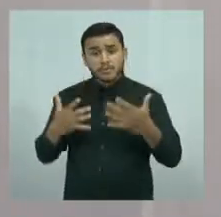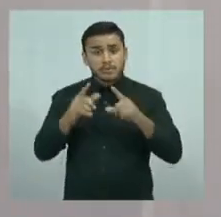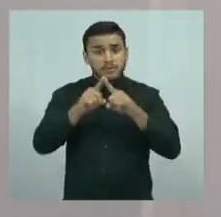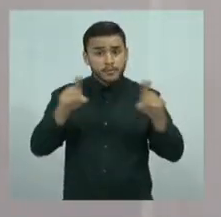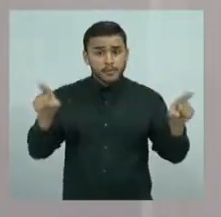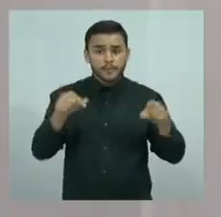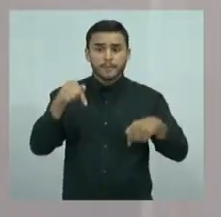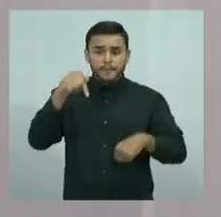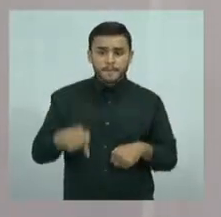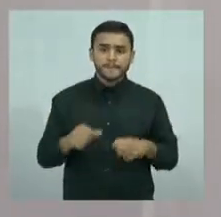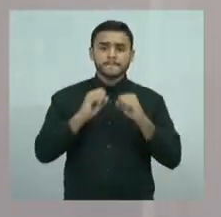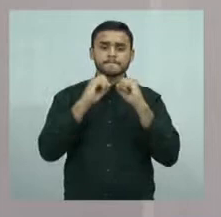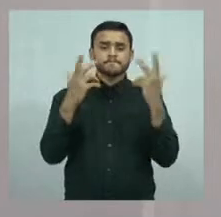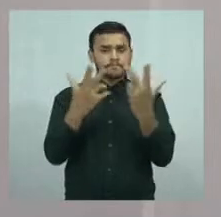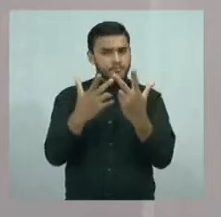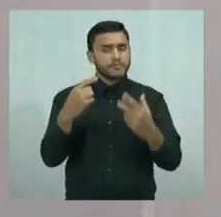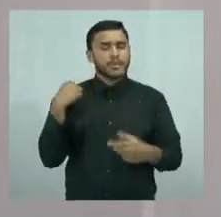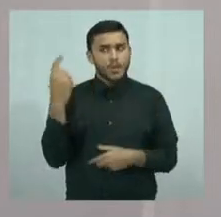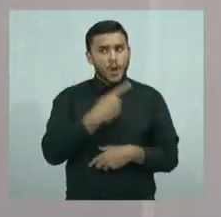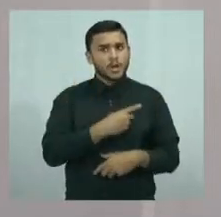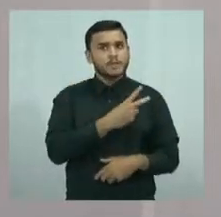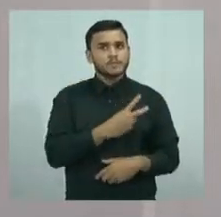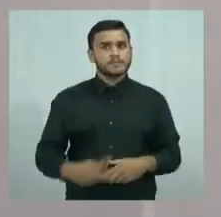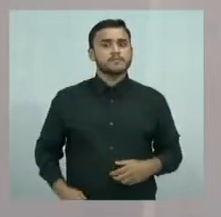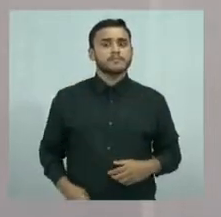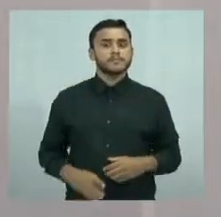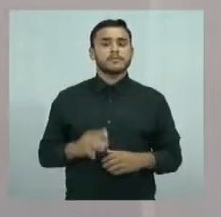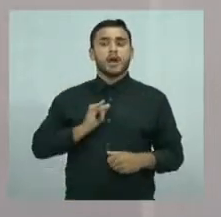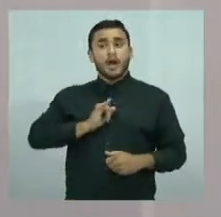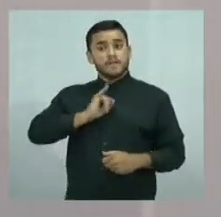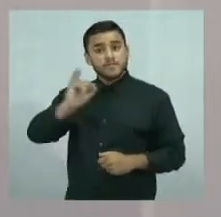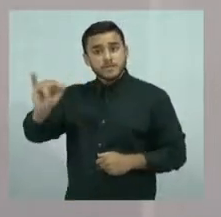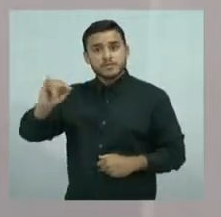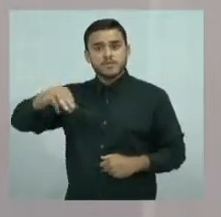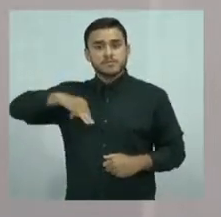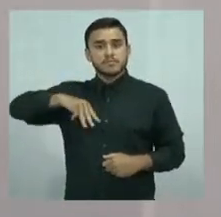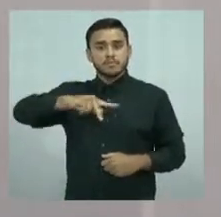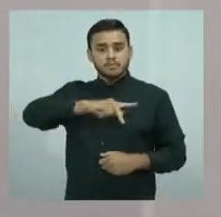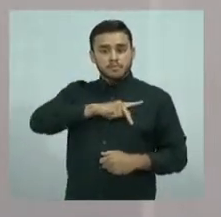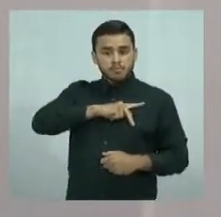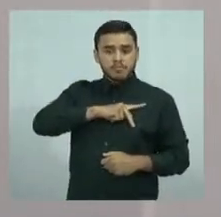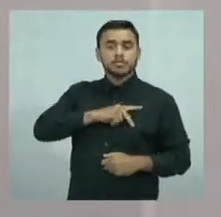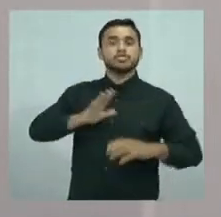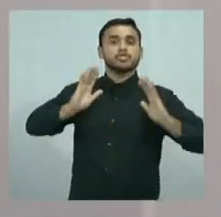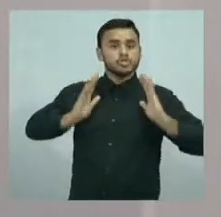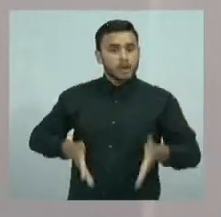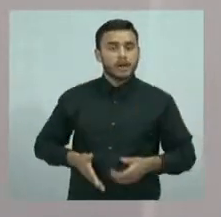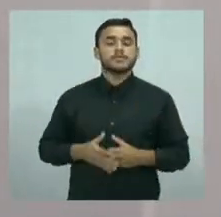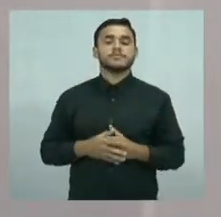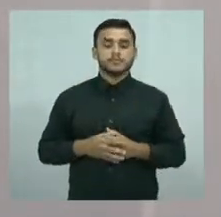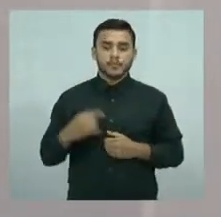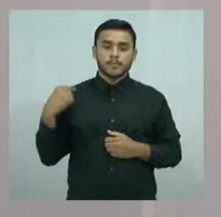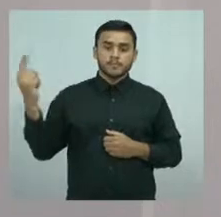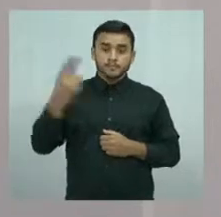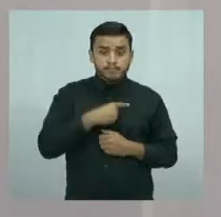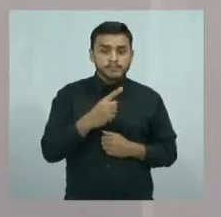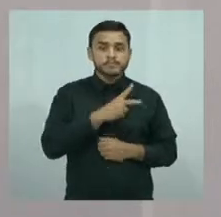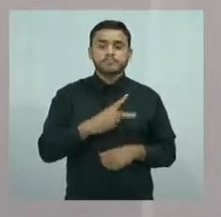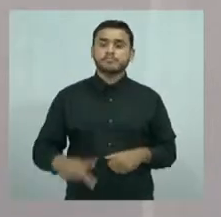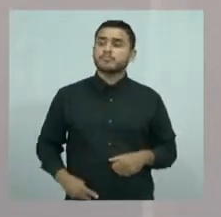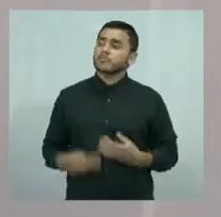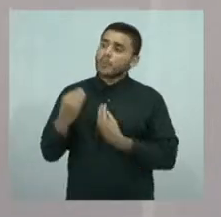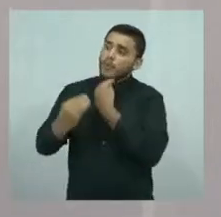estamos atentos a isso. O Ministério Público foi provocado por nós, aqui, pelos vereadores, para